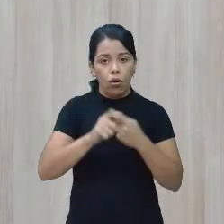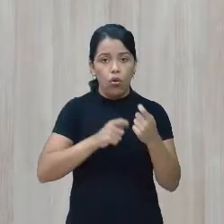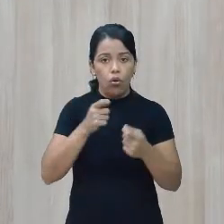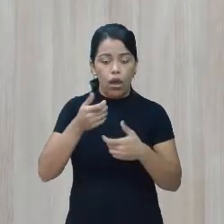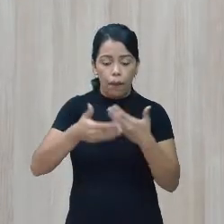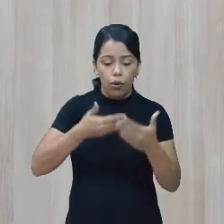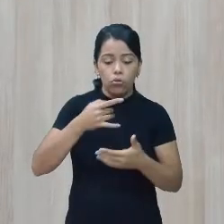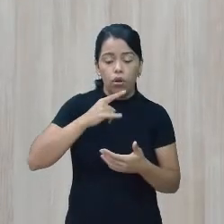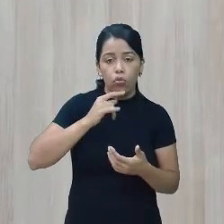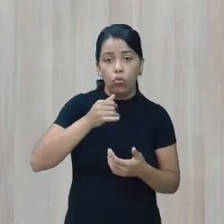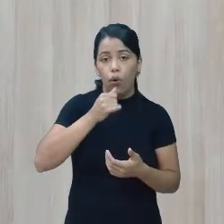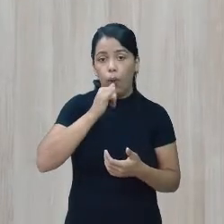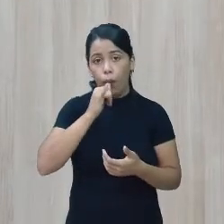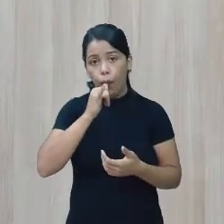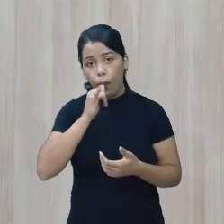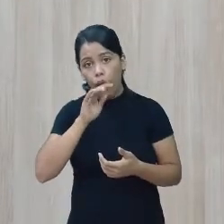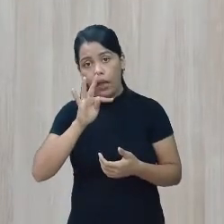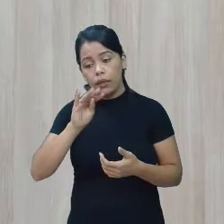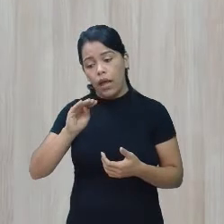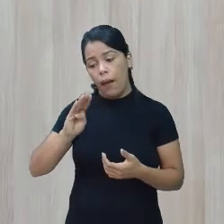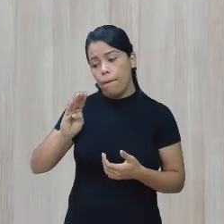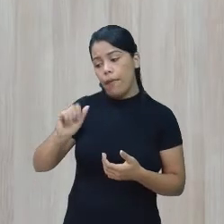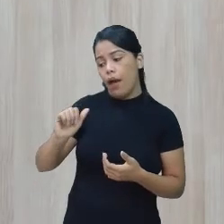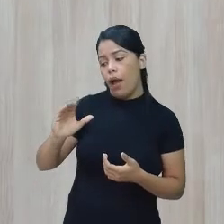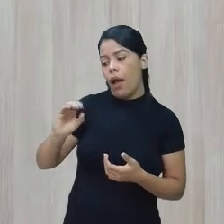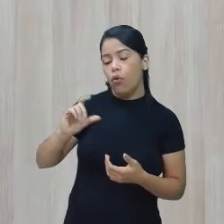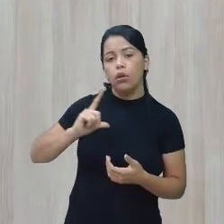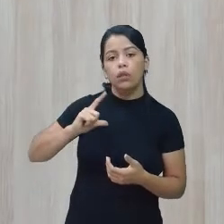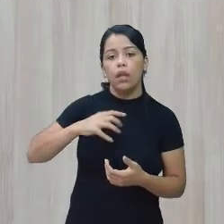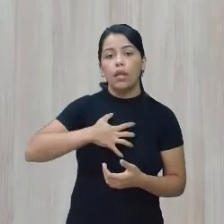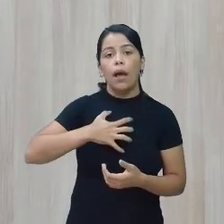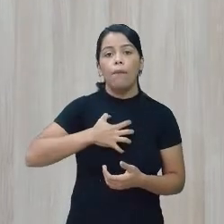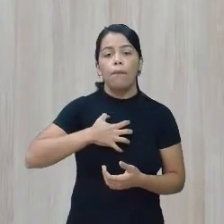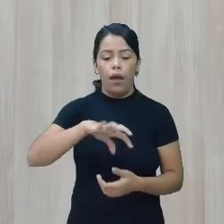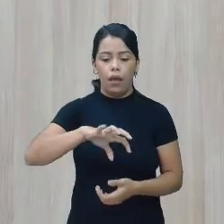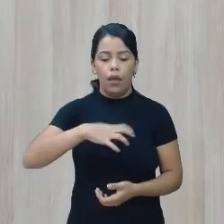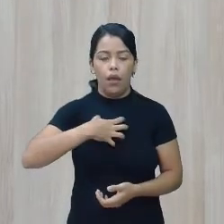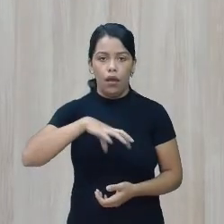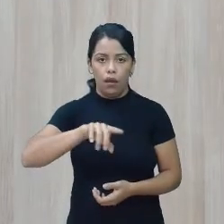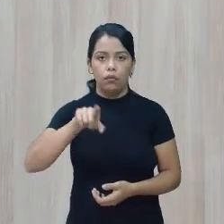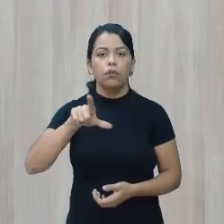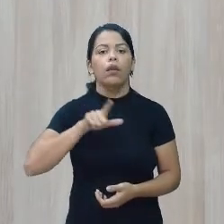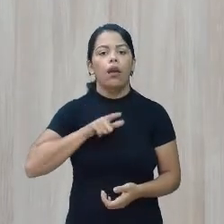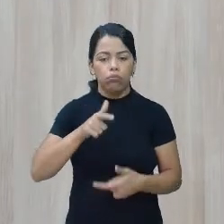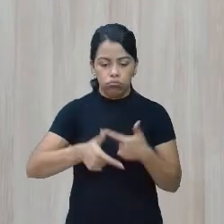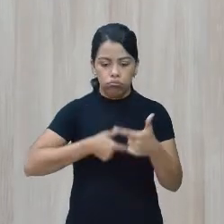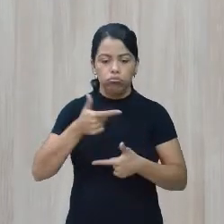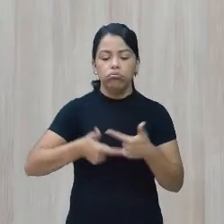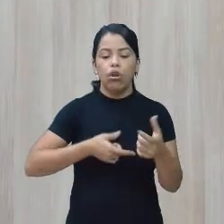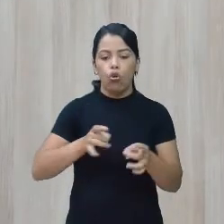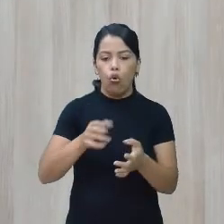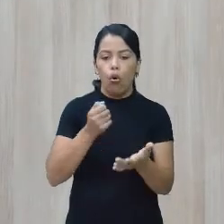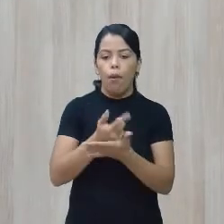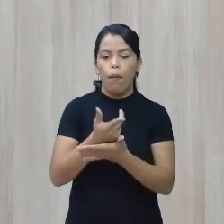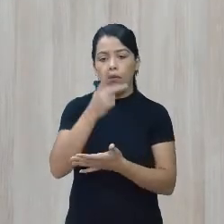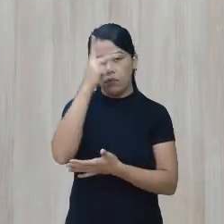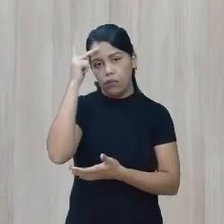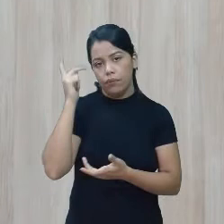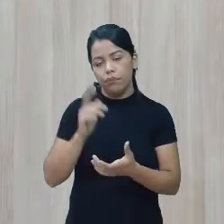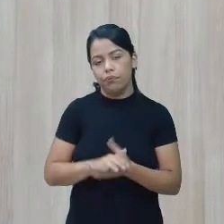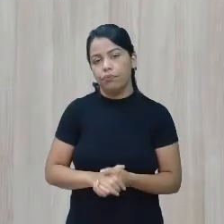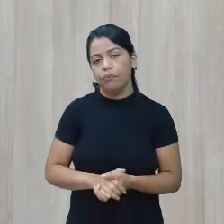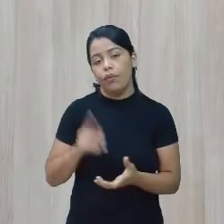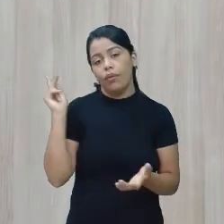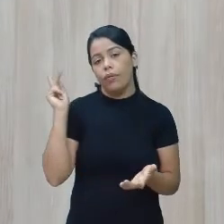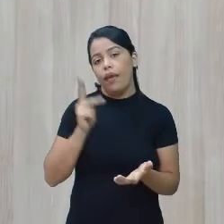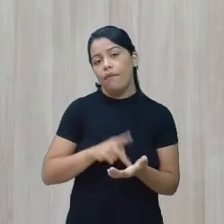tabaco, que se dava sobretudo na Bahia, tá certo? Era um outro produto muito valorizado nesse comércio de pessoas escravizadas. Na verdade, o tráfico